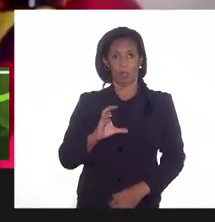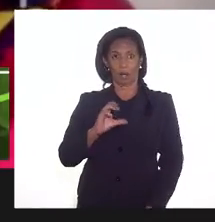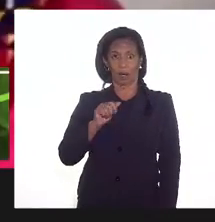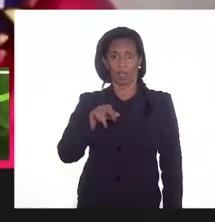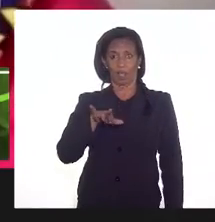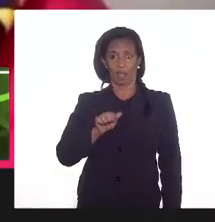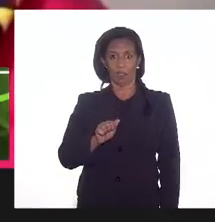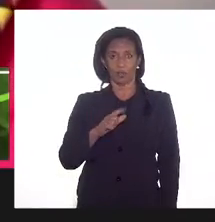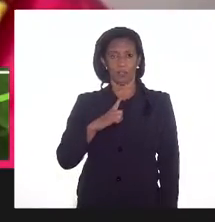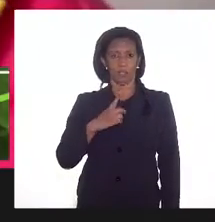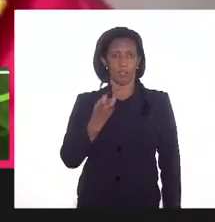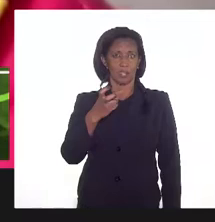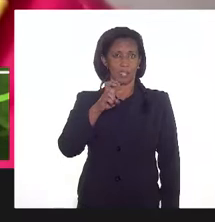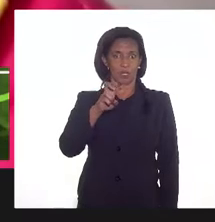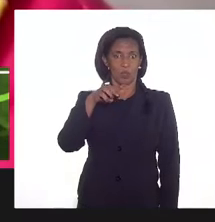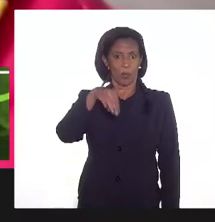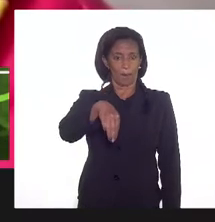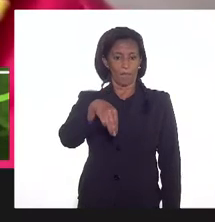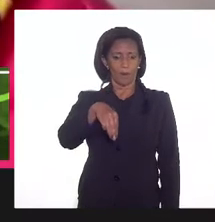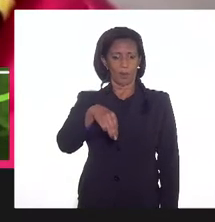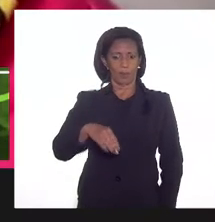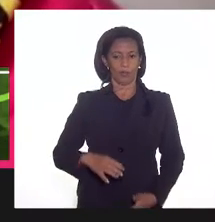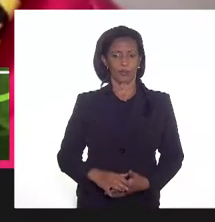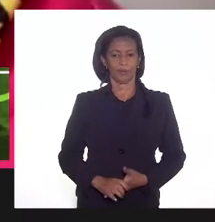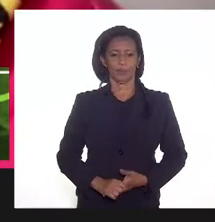minutos eu aviso aqui no chat ok